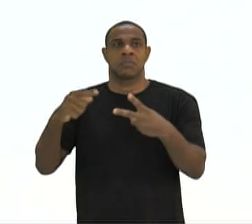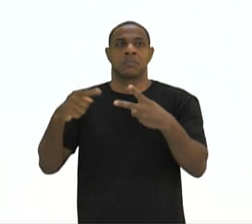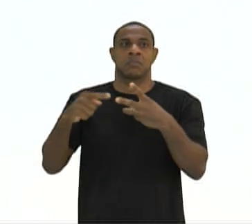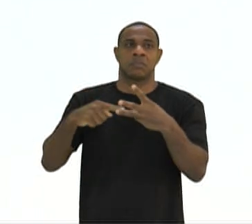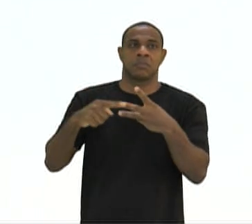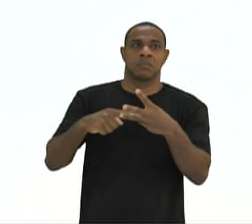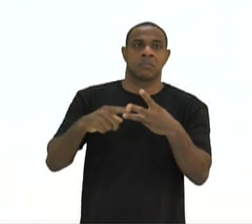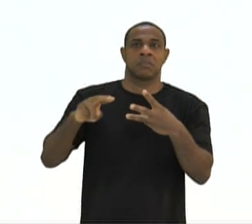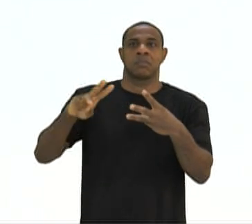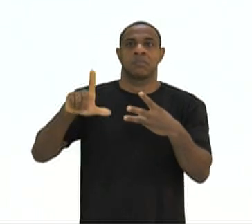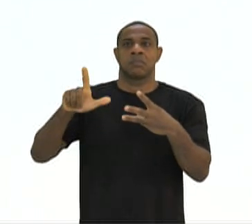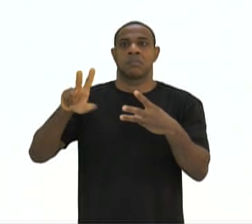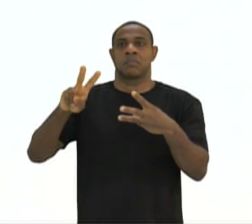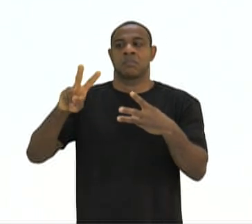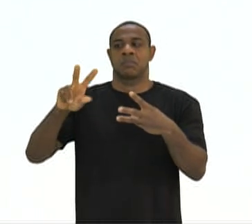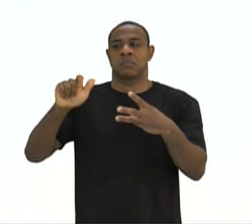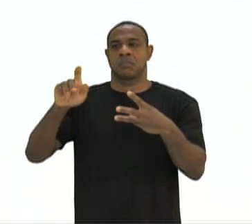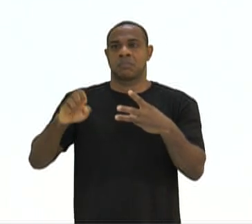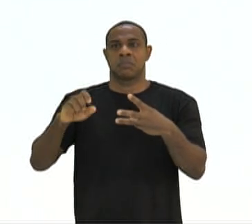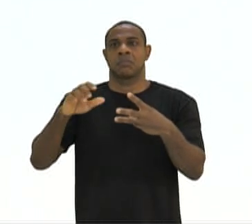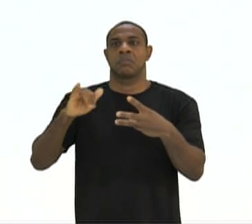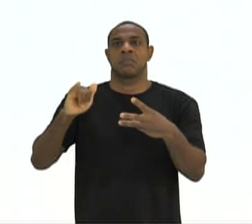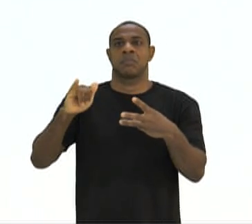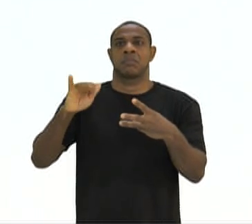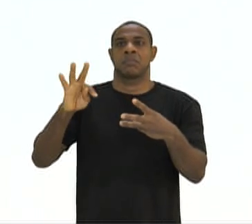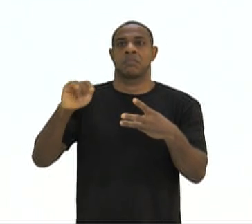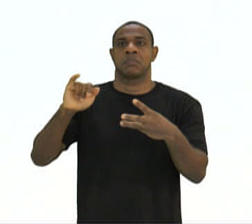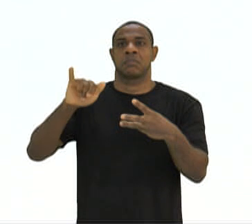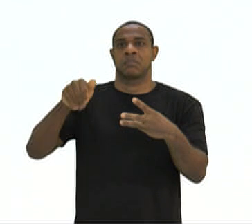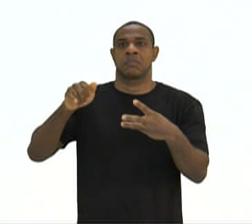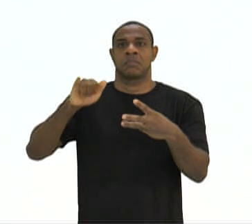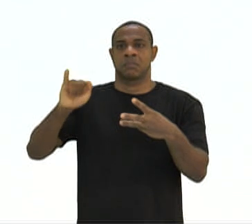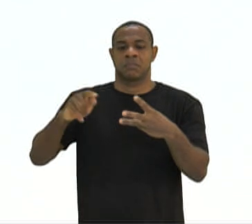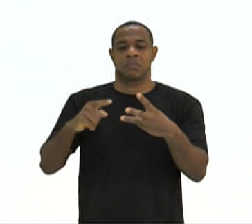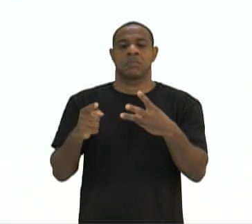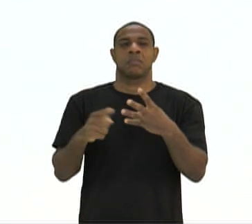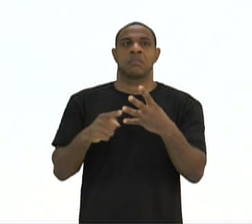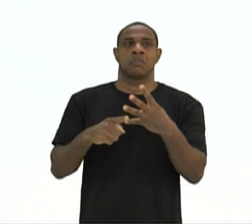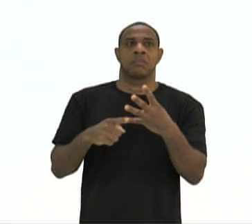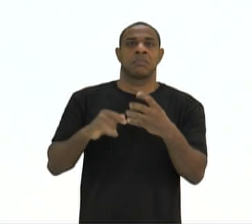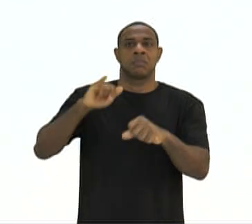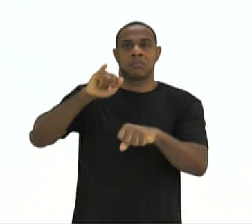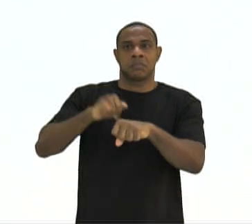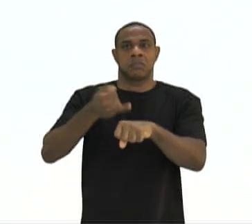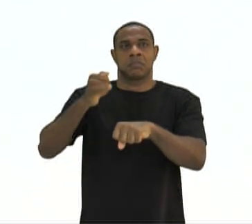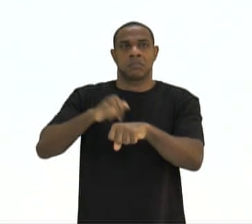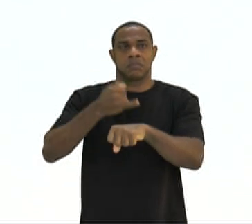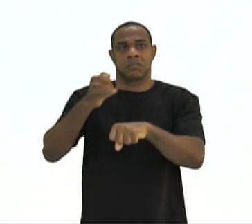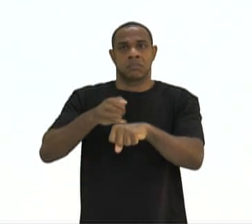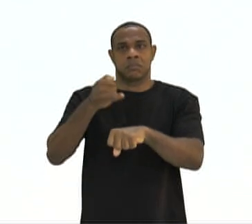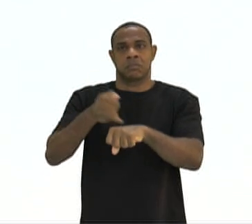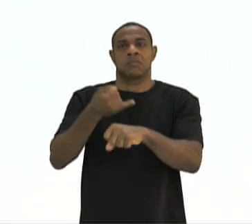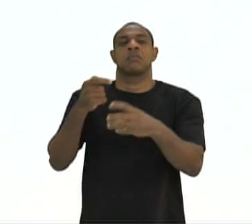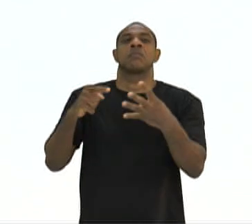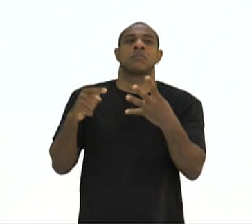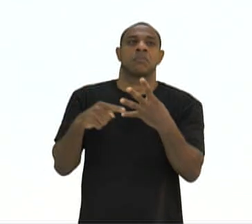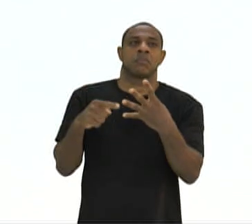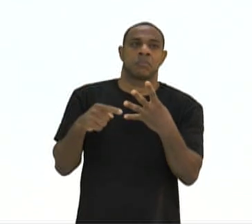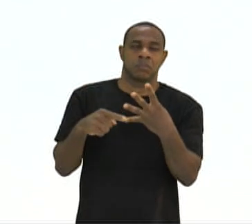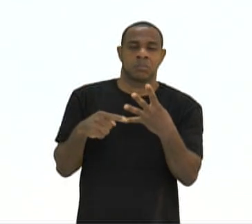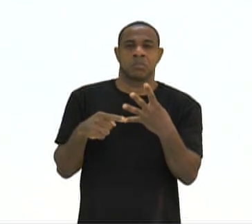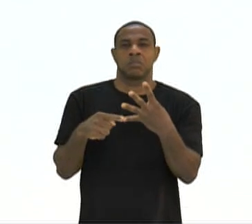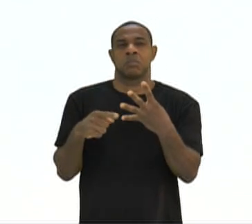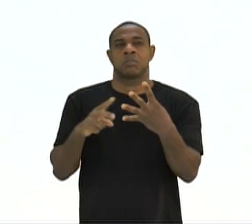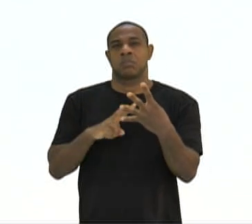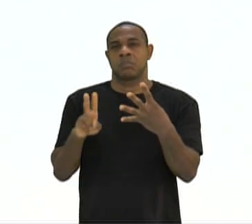do Vale do Itajaí, nós vamos ter aqui de Joinville também, né, a presença ali do que é